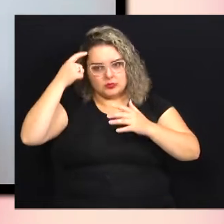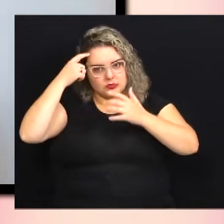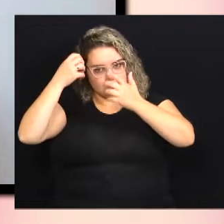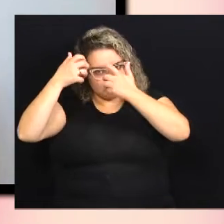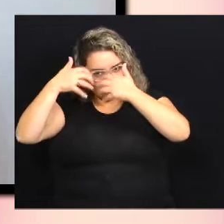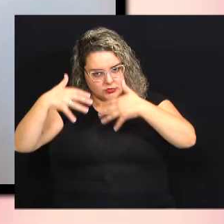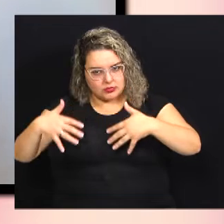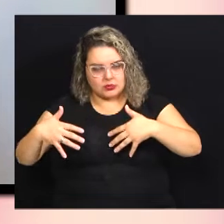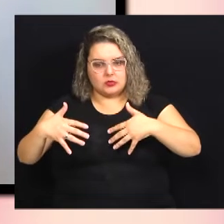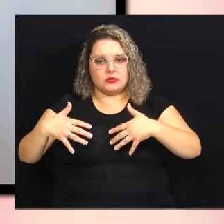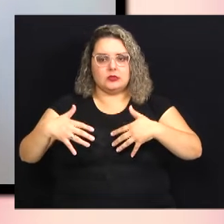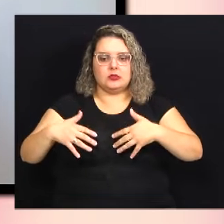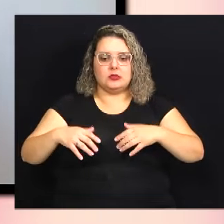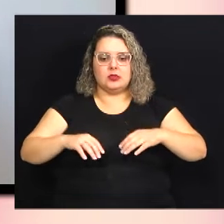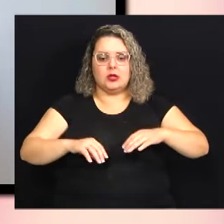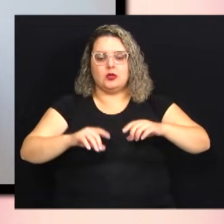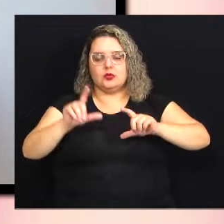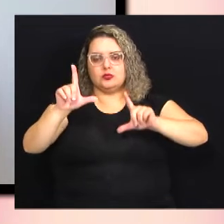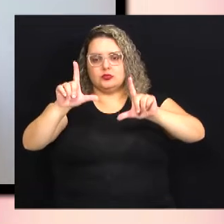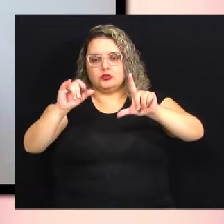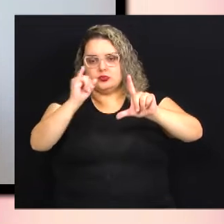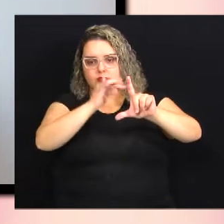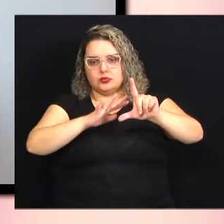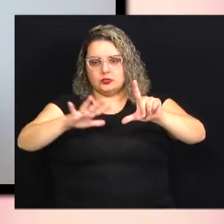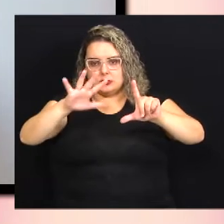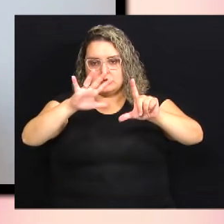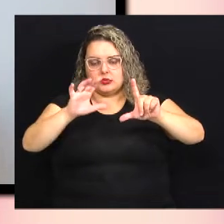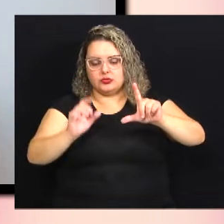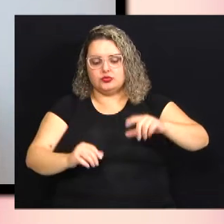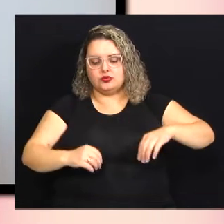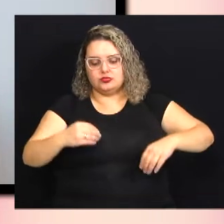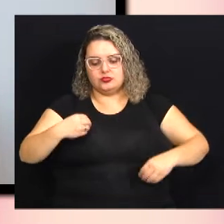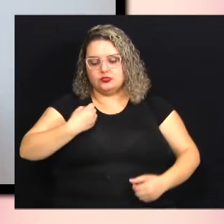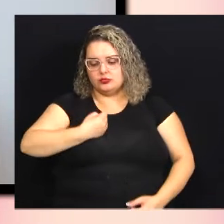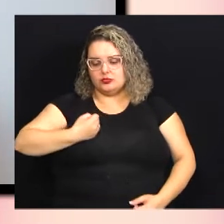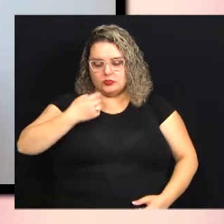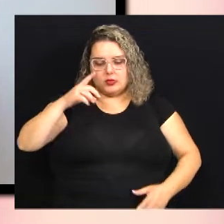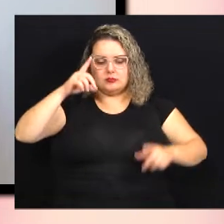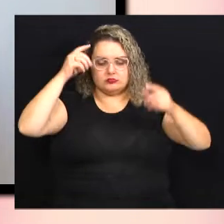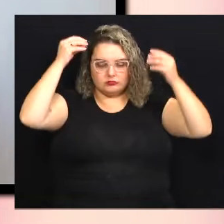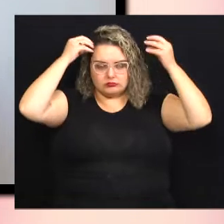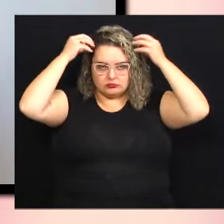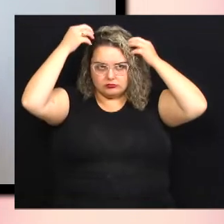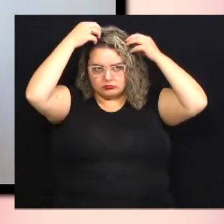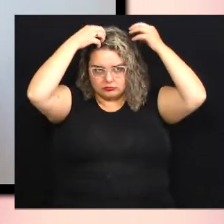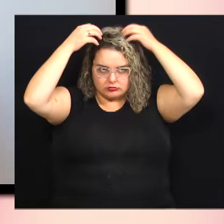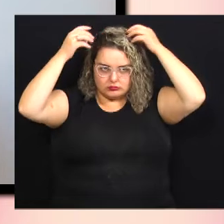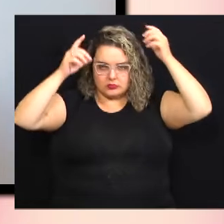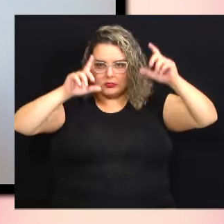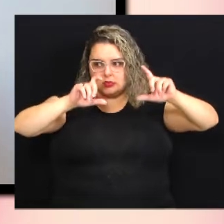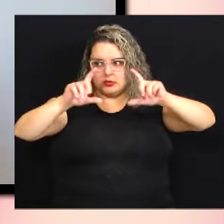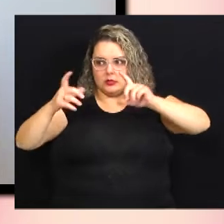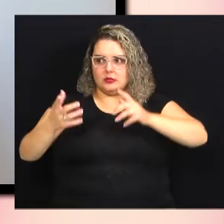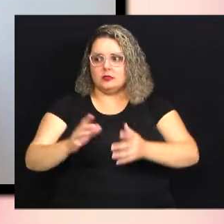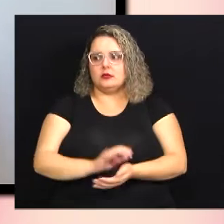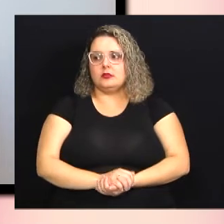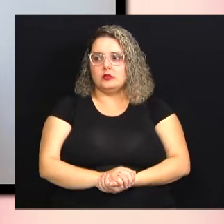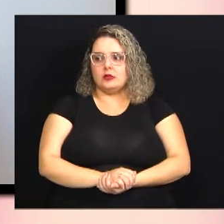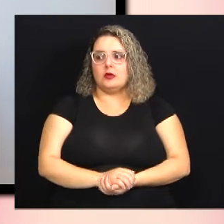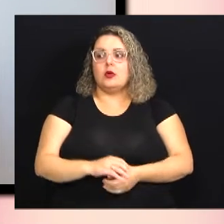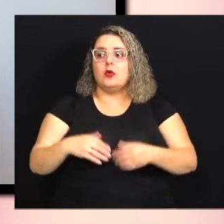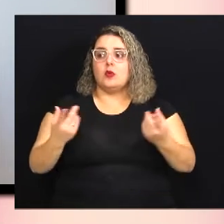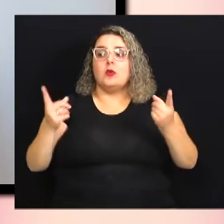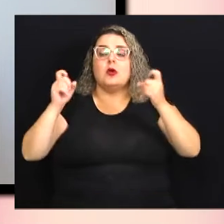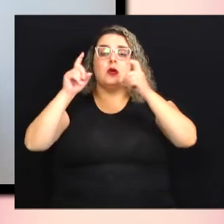exame de imagem, uma avaliação neuropsicológica do que quais são as dificuldades